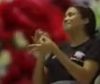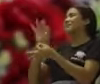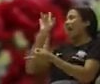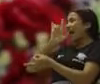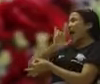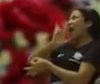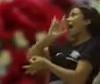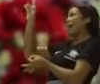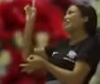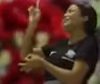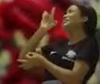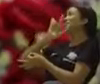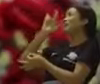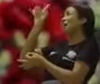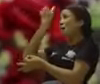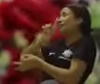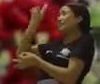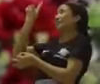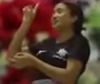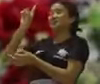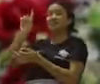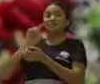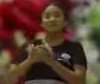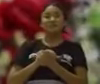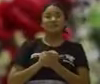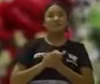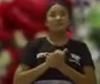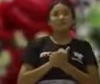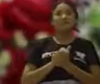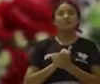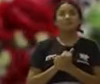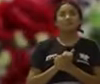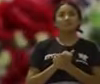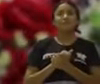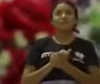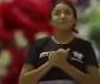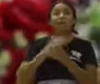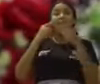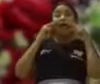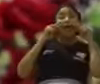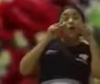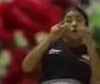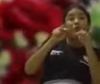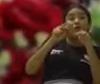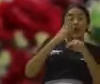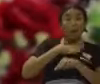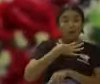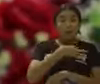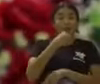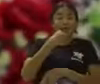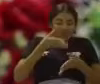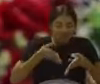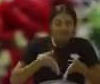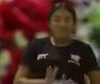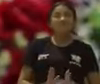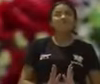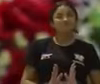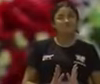te amo, eu te amo. Eu vi o meu filho nascer.